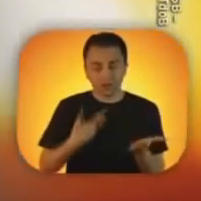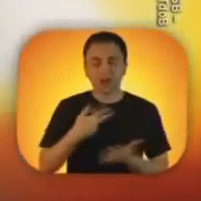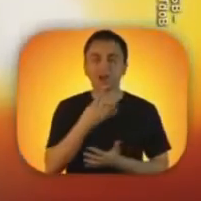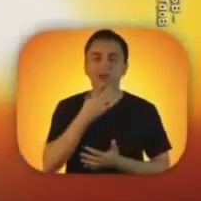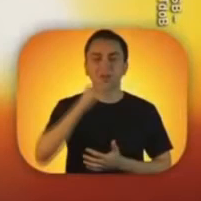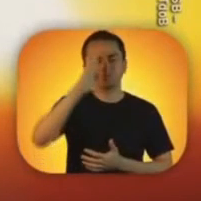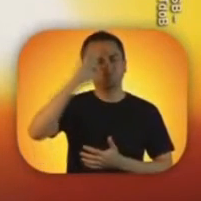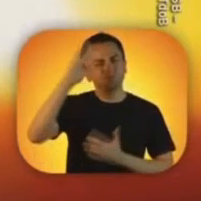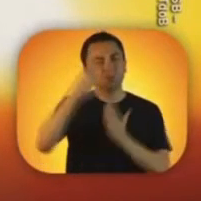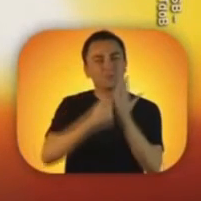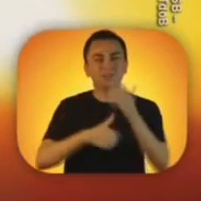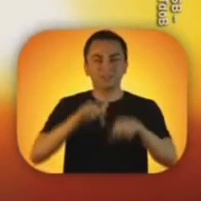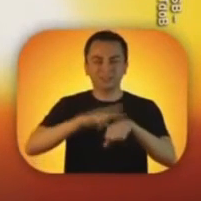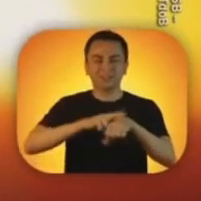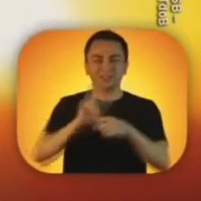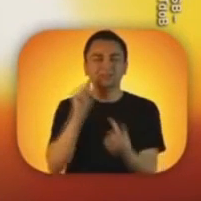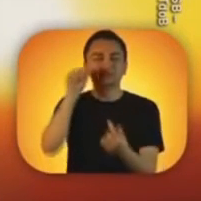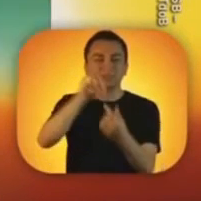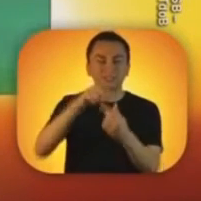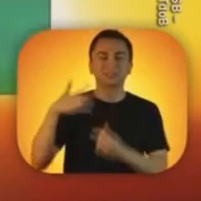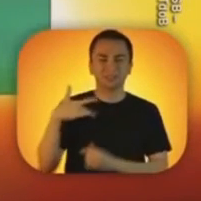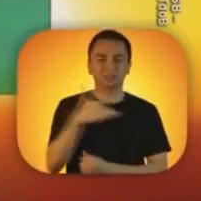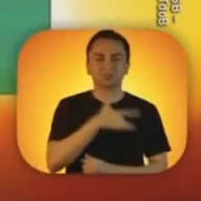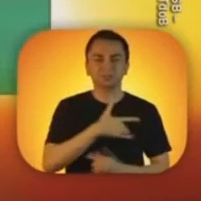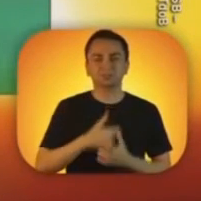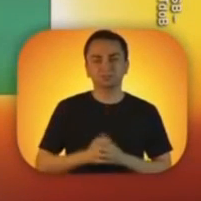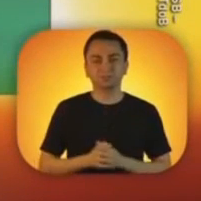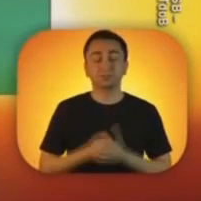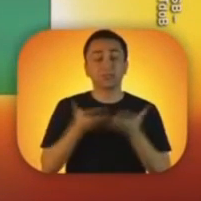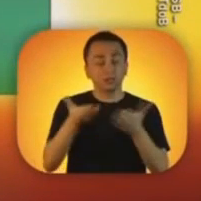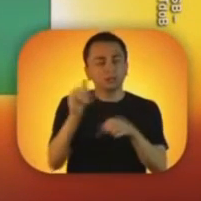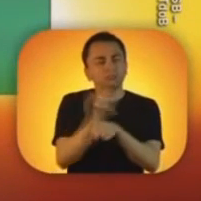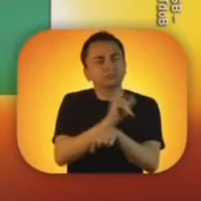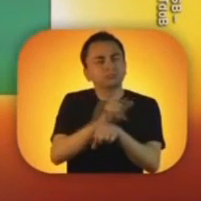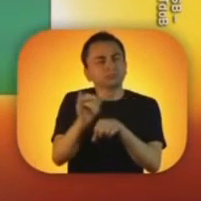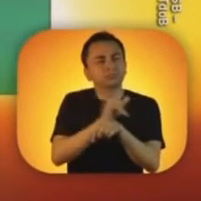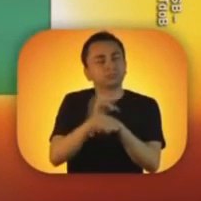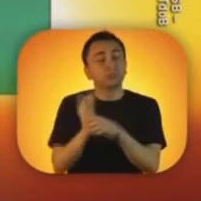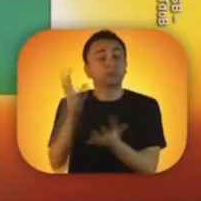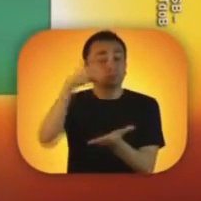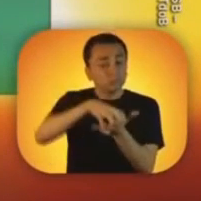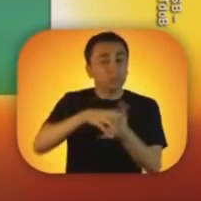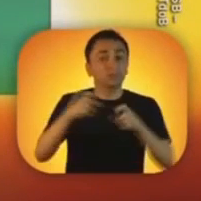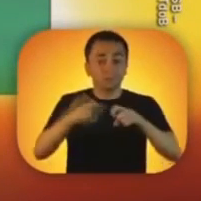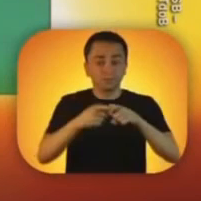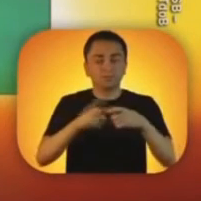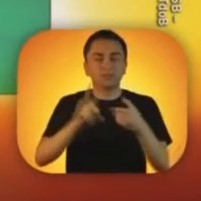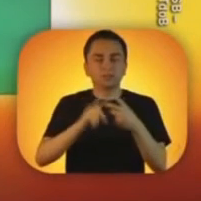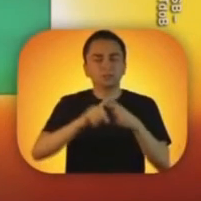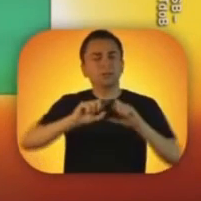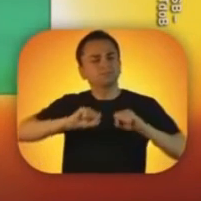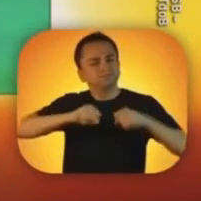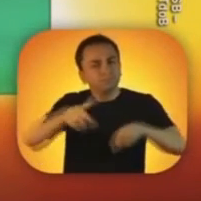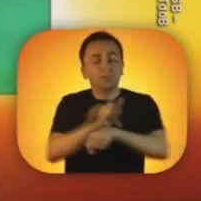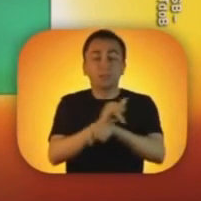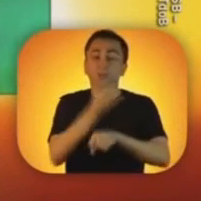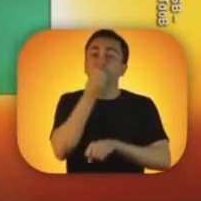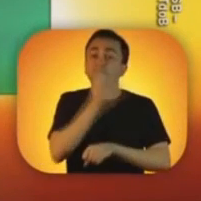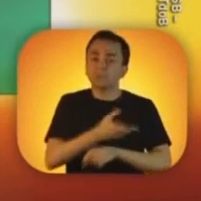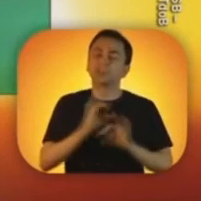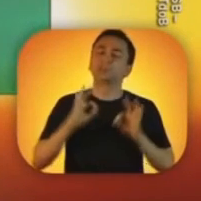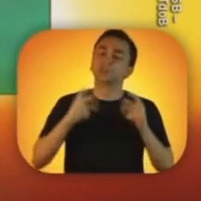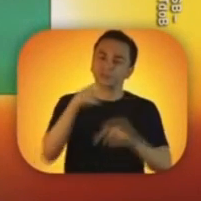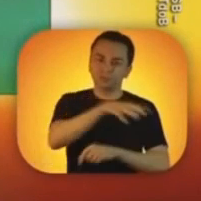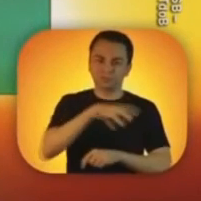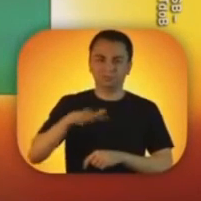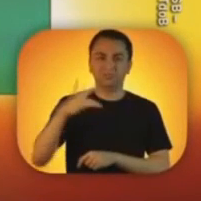Conheça as principais propostas de Roberto Cláudio para a saúde. Equipar, contratar médicos e colocar para funcionar direito